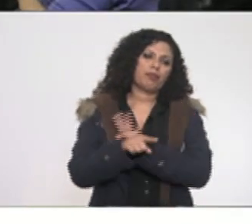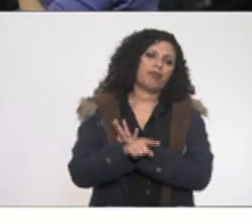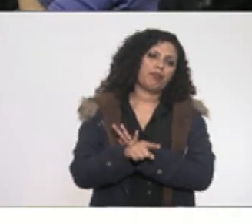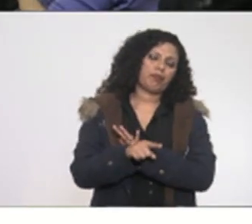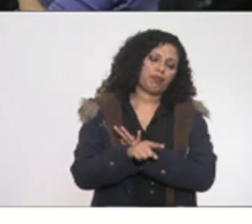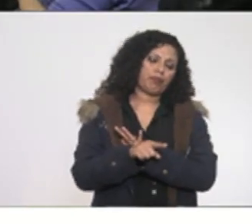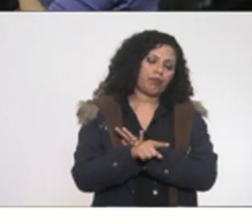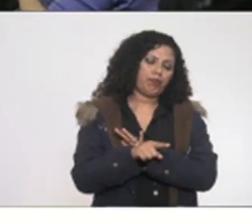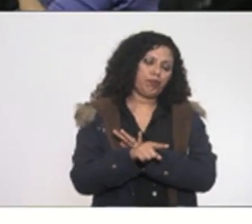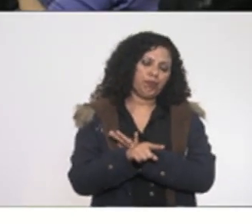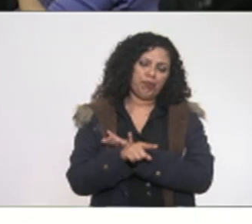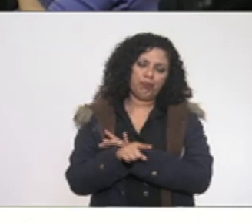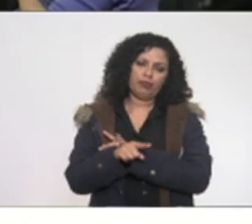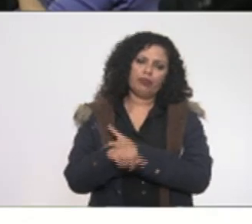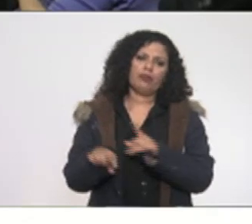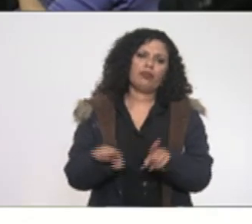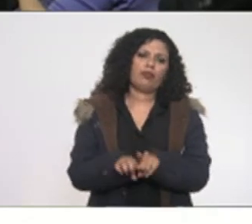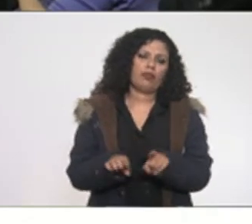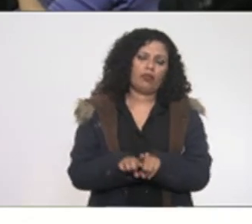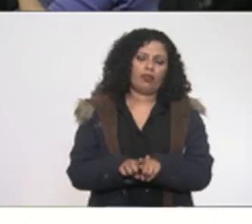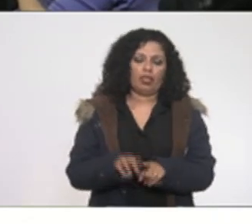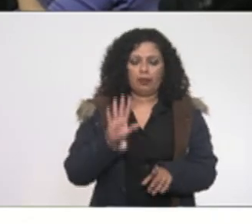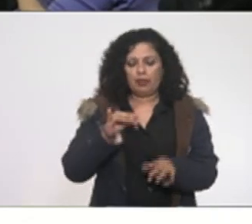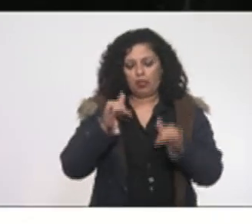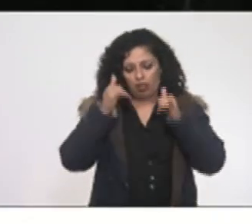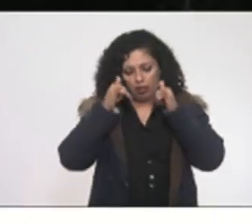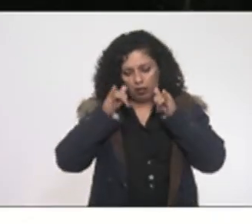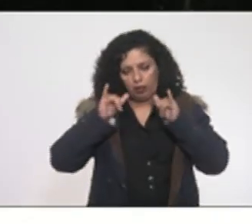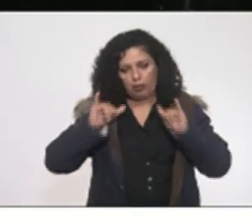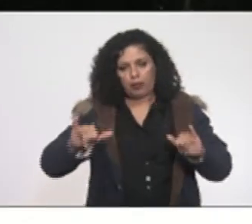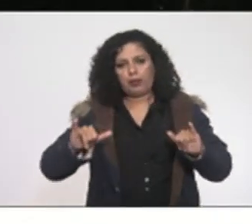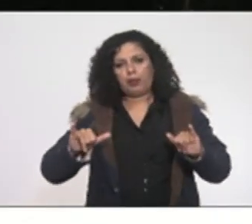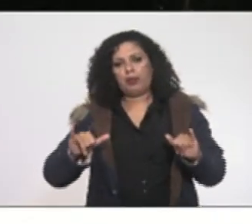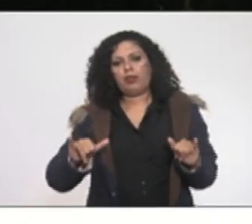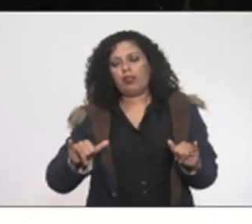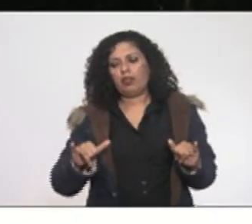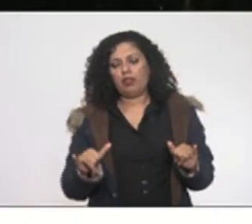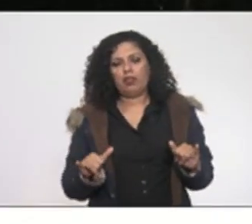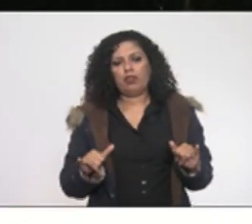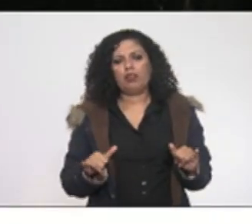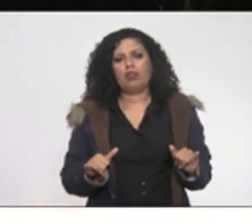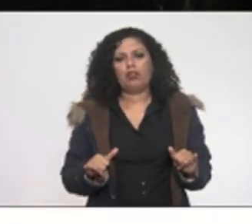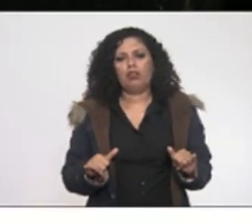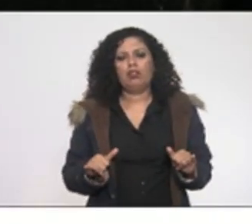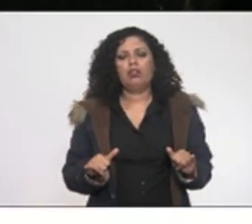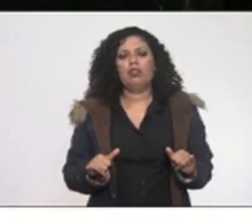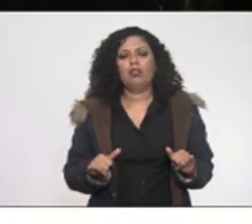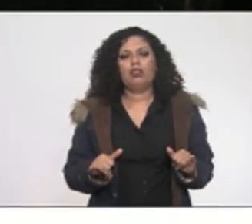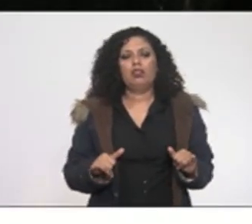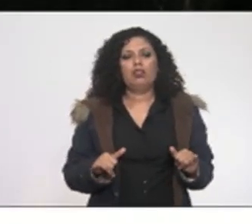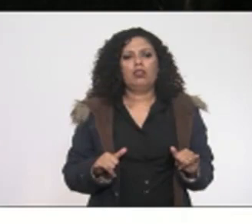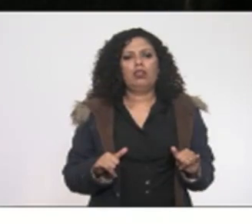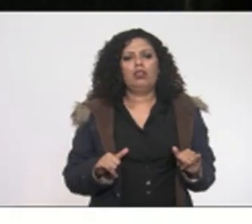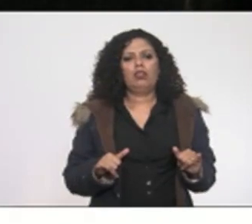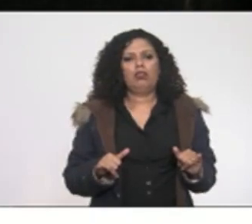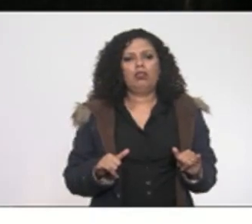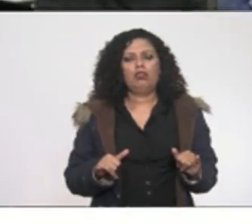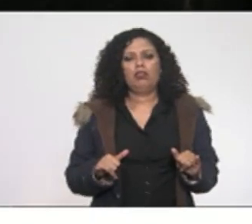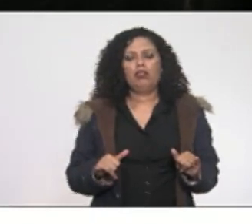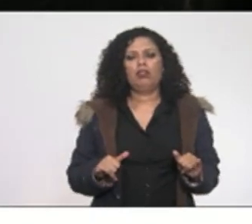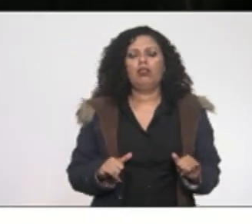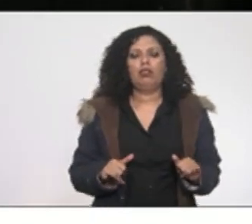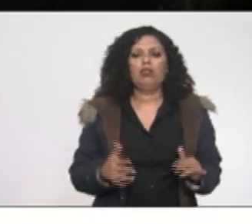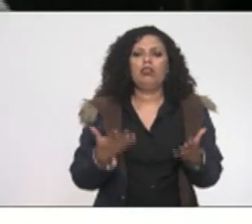muito pertinente. Evitando aqui convidar o especialista. Exatamente. Eu acho que queria aqui,